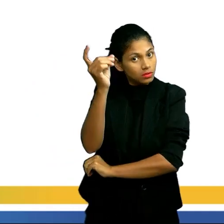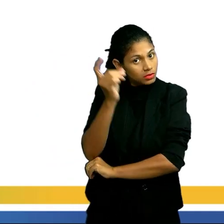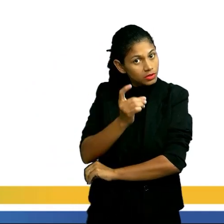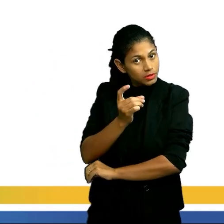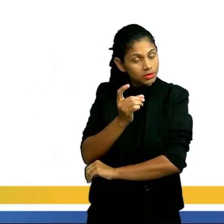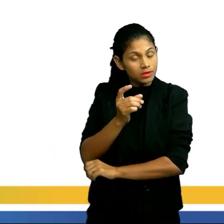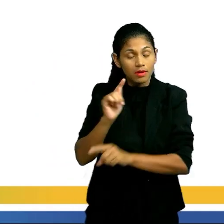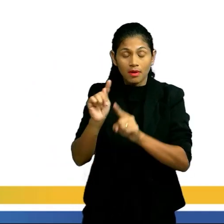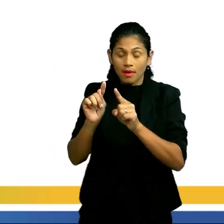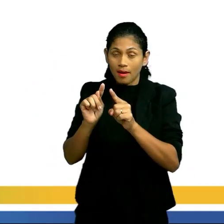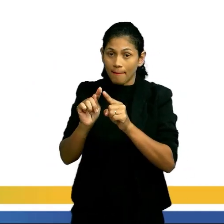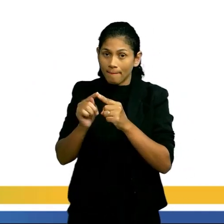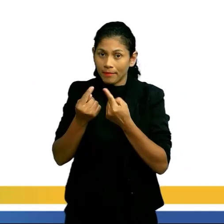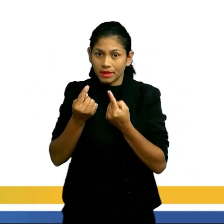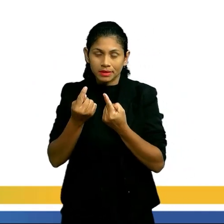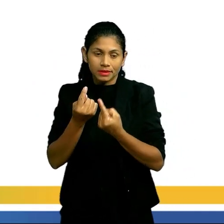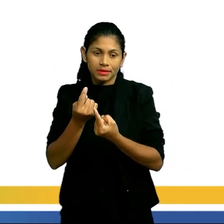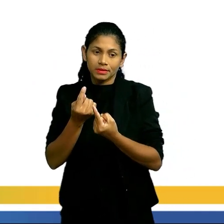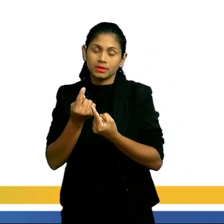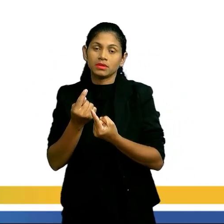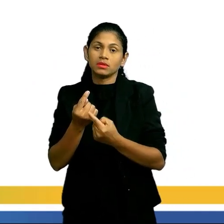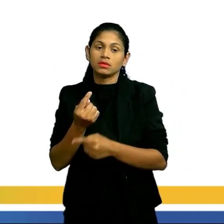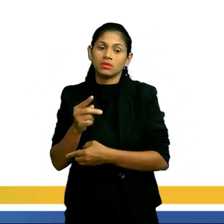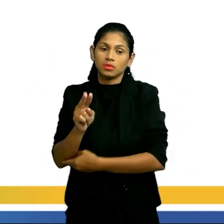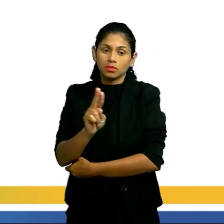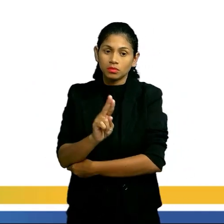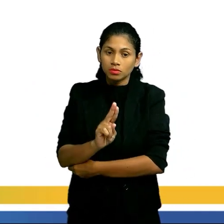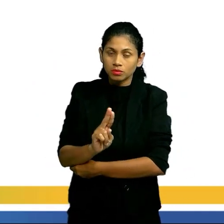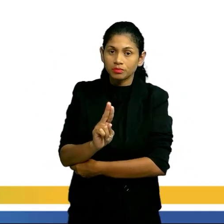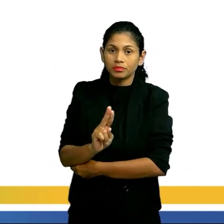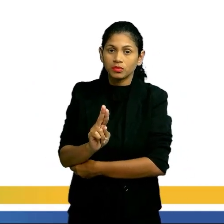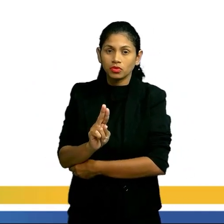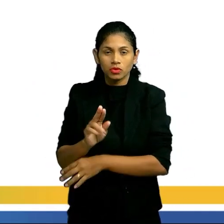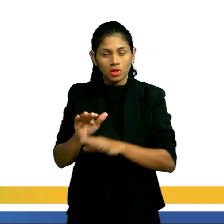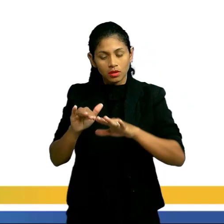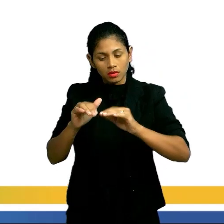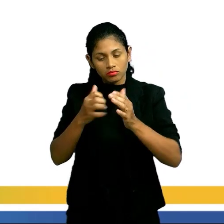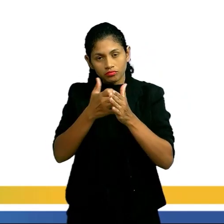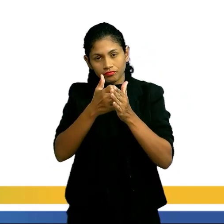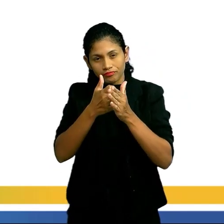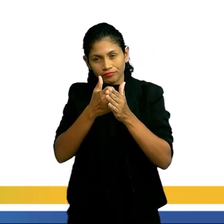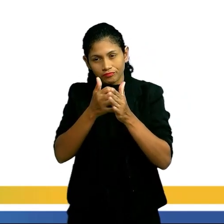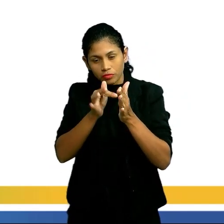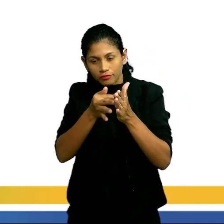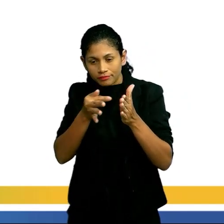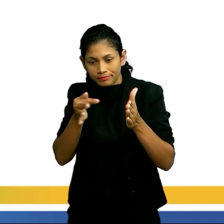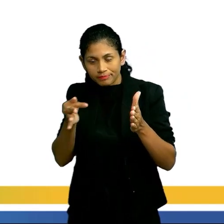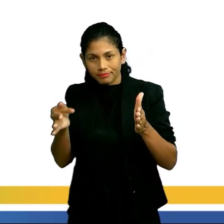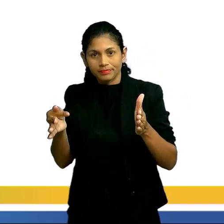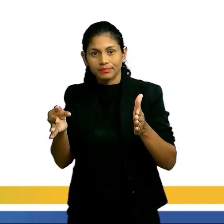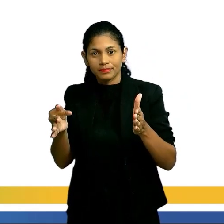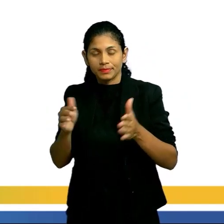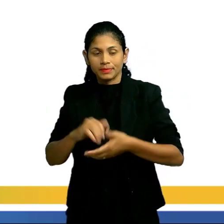decimal. Podemos até fazer, mas é melhor fazer de forma fracionária, depois a gente encontra a parte decimal.